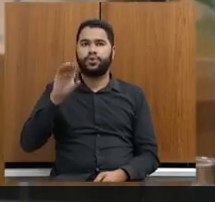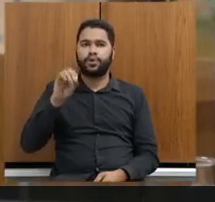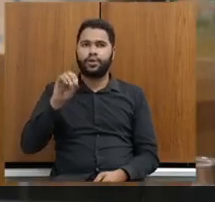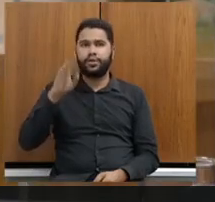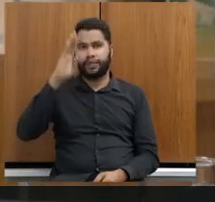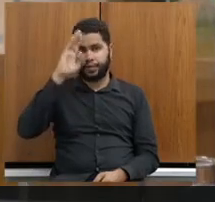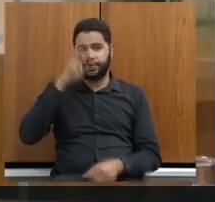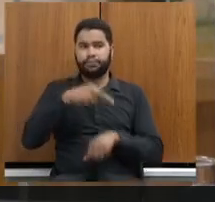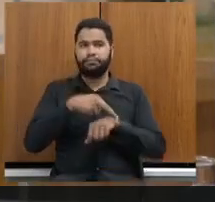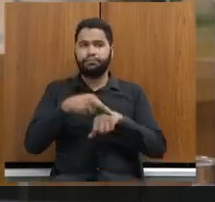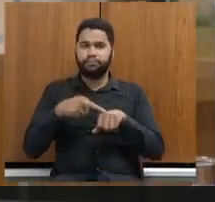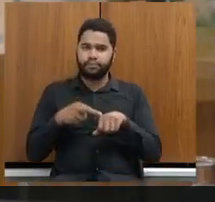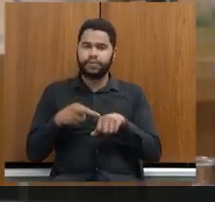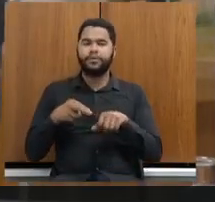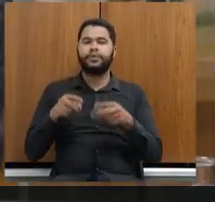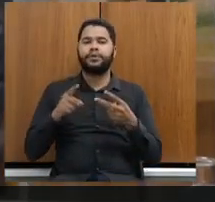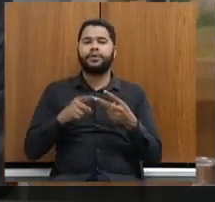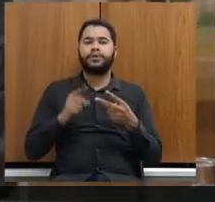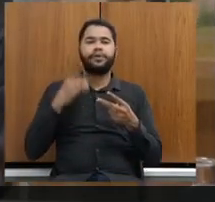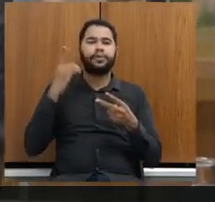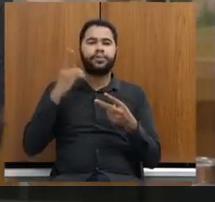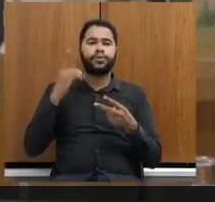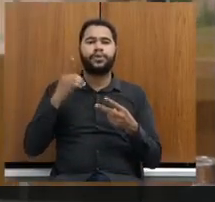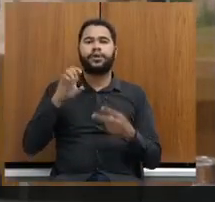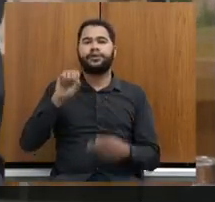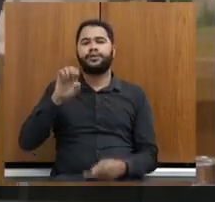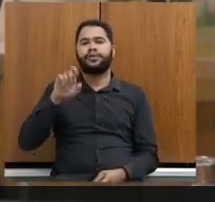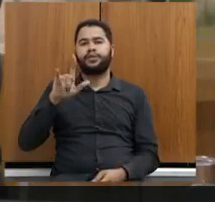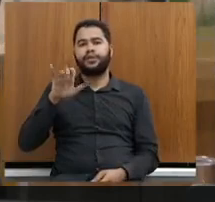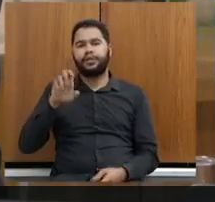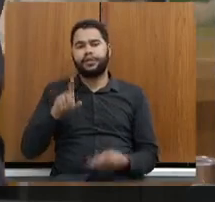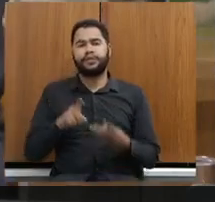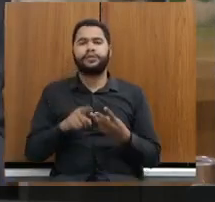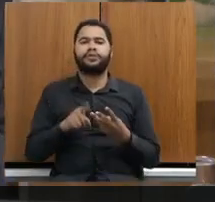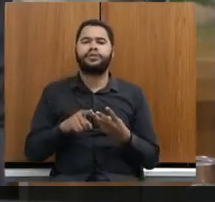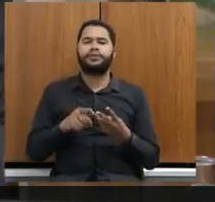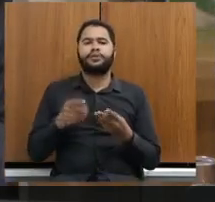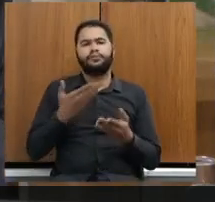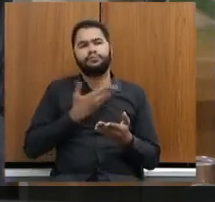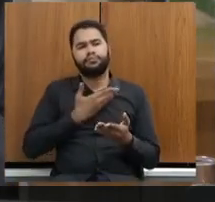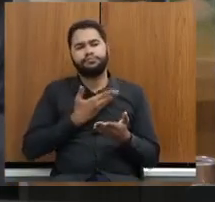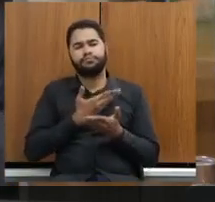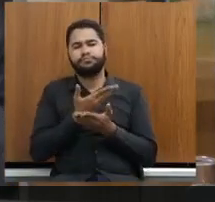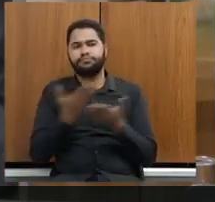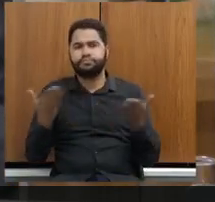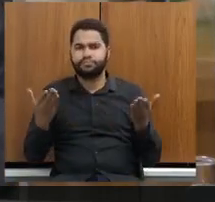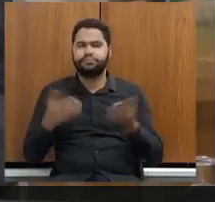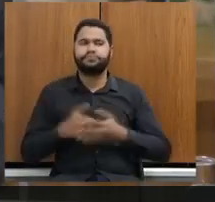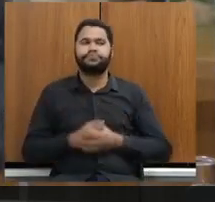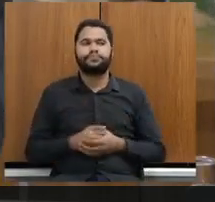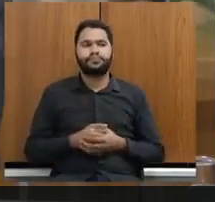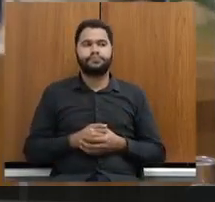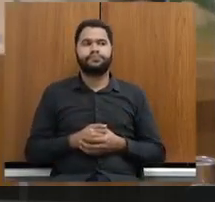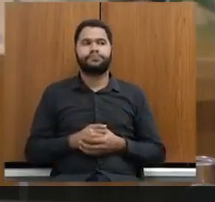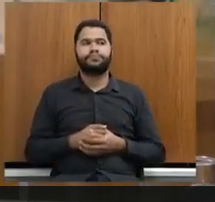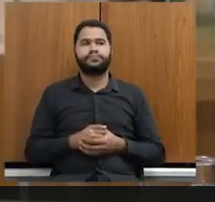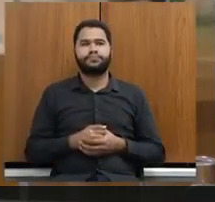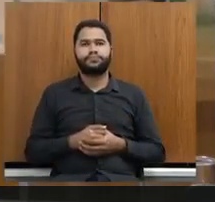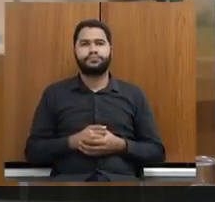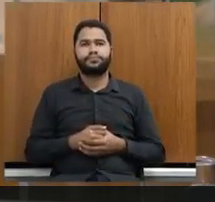Sargento Rodrigues de serviços e cheia de Estados Unidos novos colegas e ter espectadores